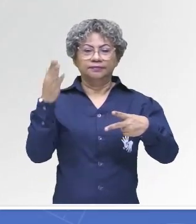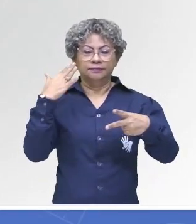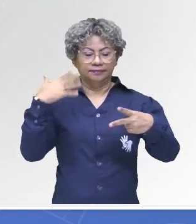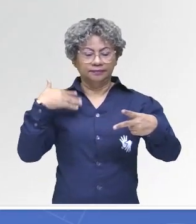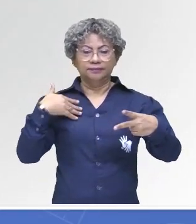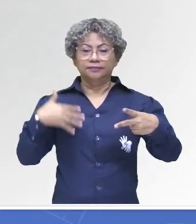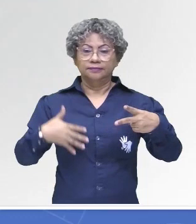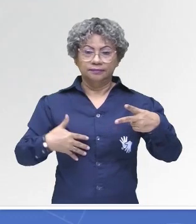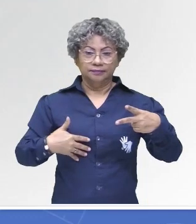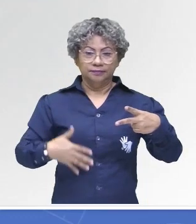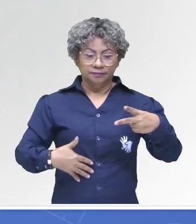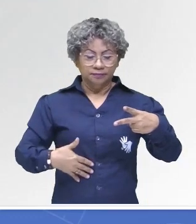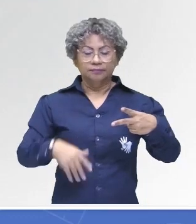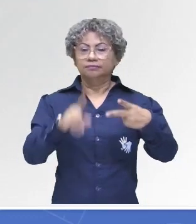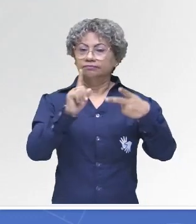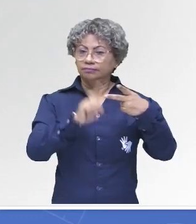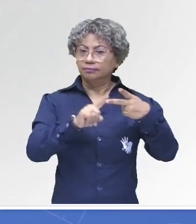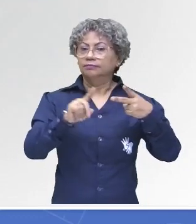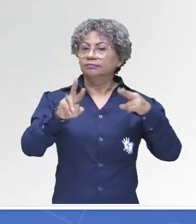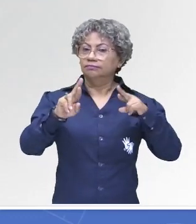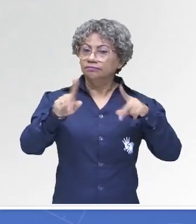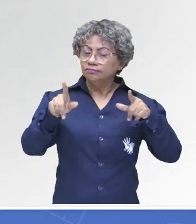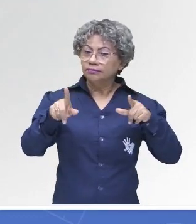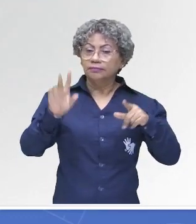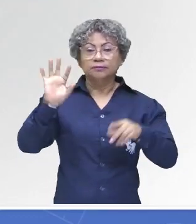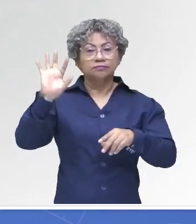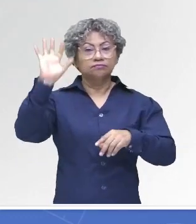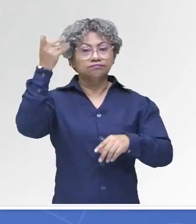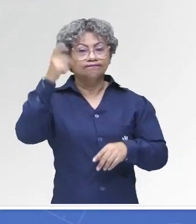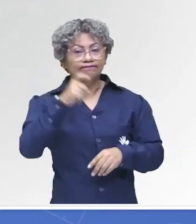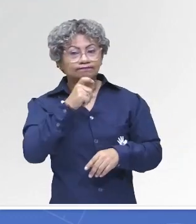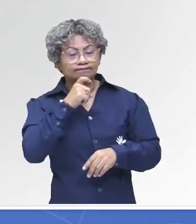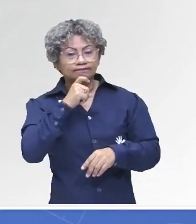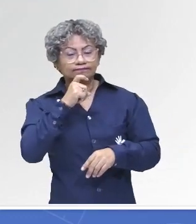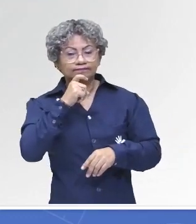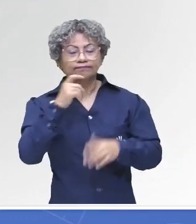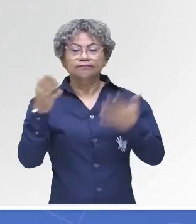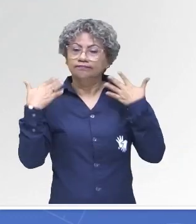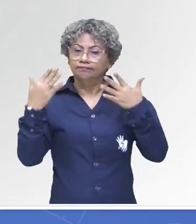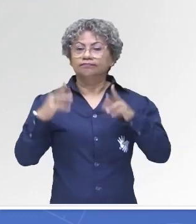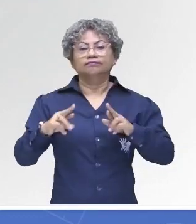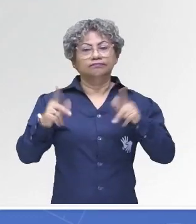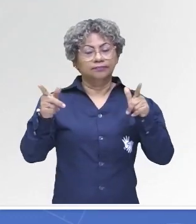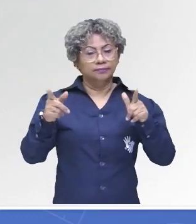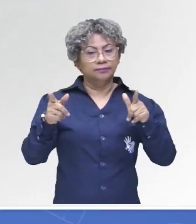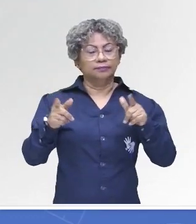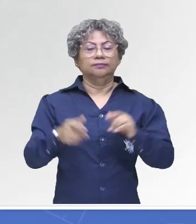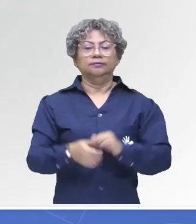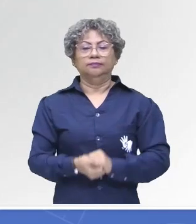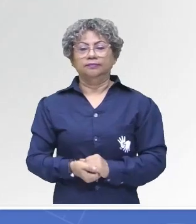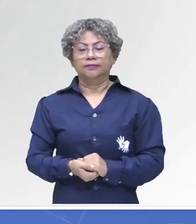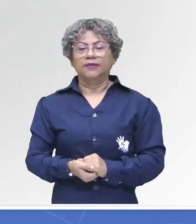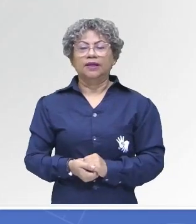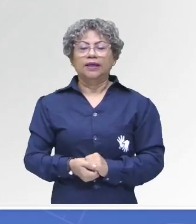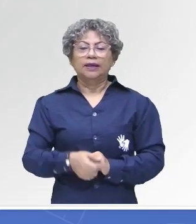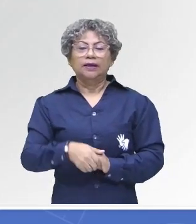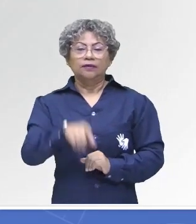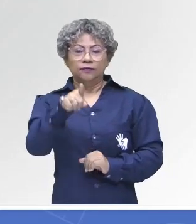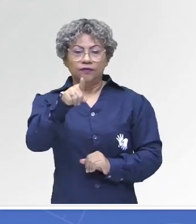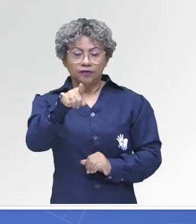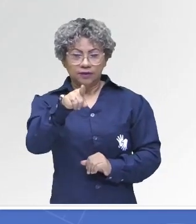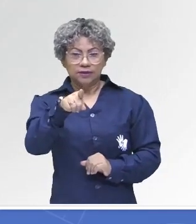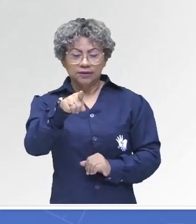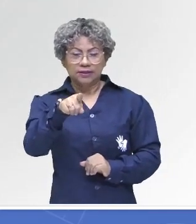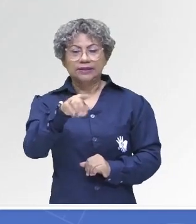temperatura. Só que a sensação térmica ela pode ser traiçoeira. Pense o seguinte, quando você queima a sua